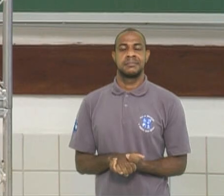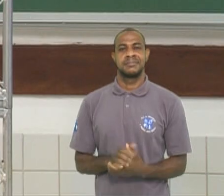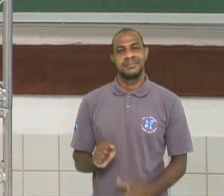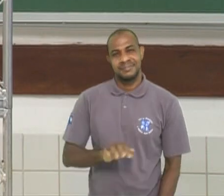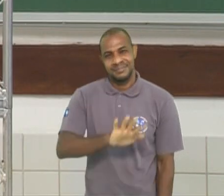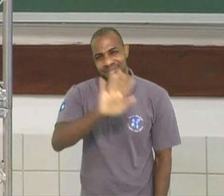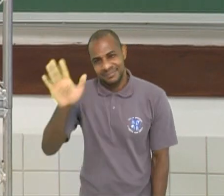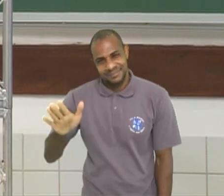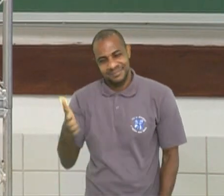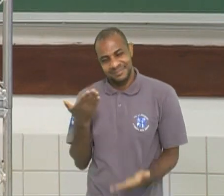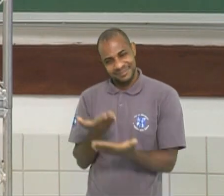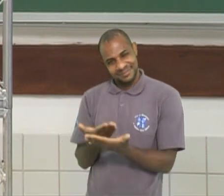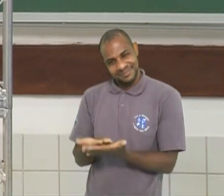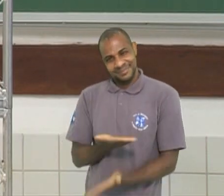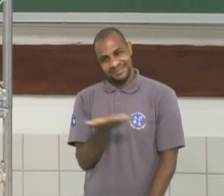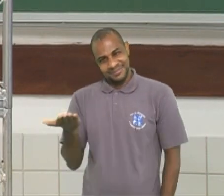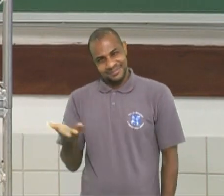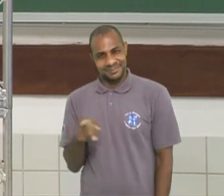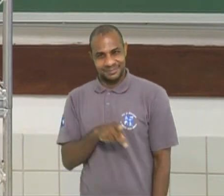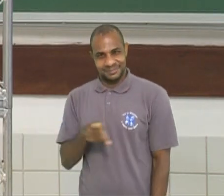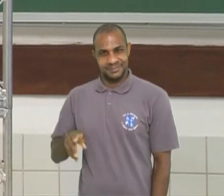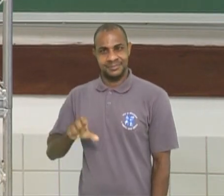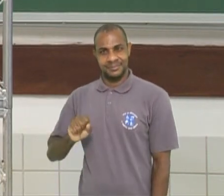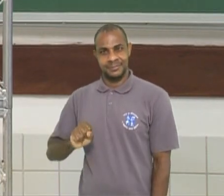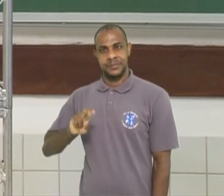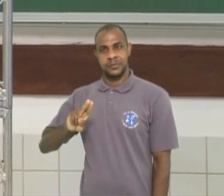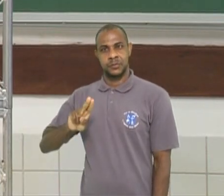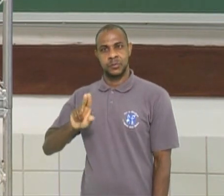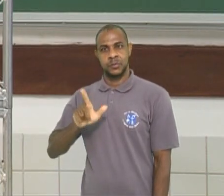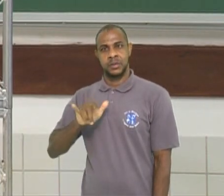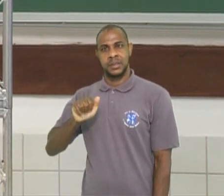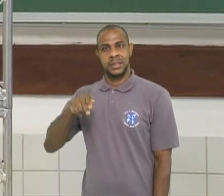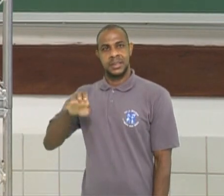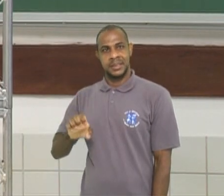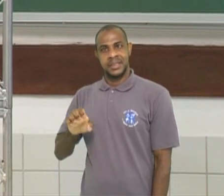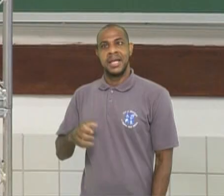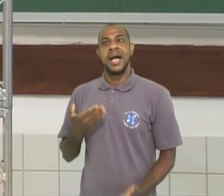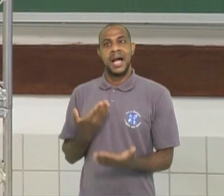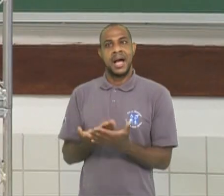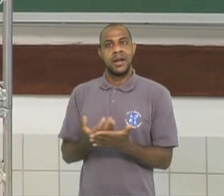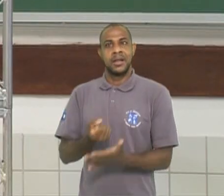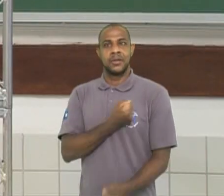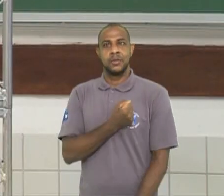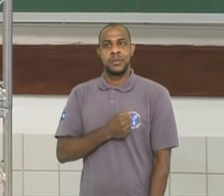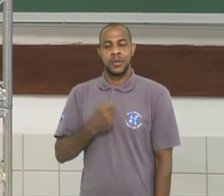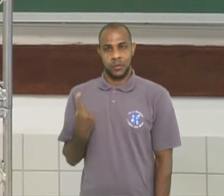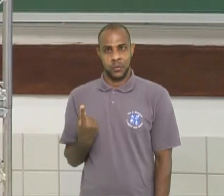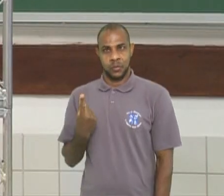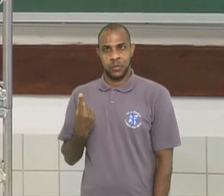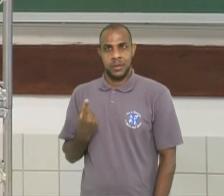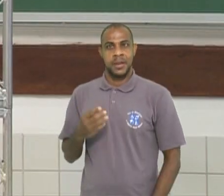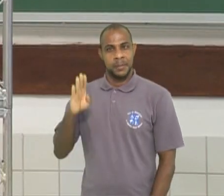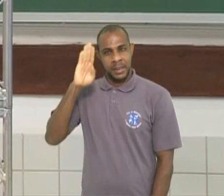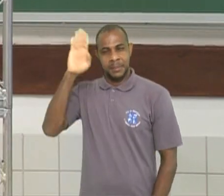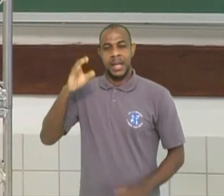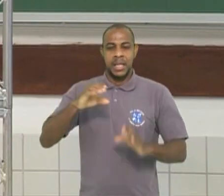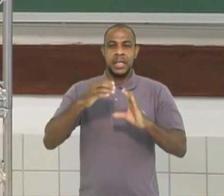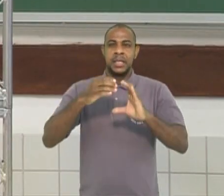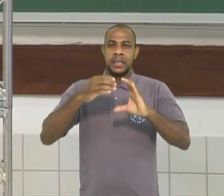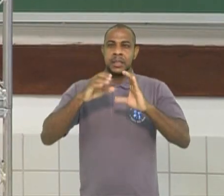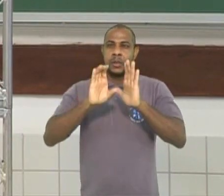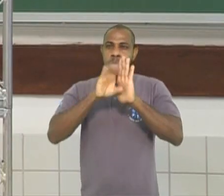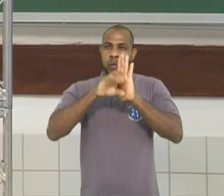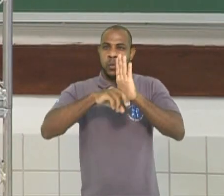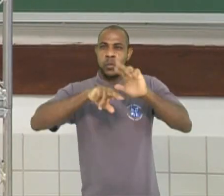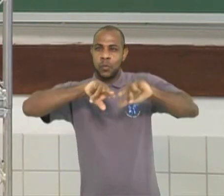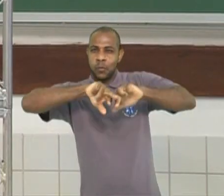Olá, estudantes! Eu sou a professora Suliane e a aula de hoje é a aula de número 1, Principais Conceitos Geográficos, e nós